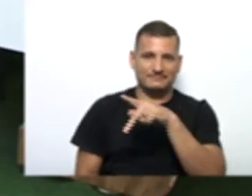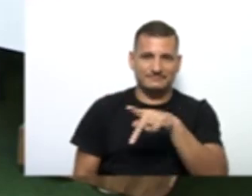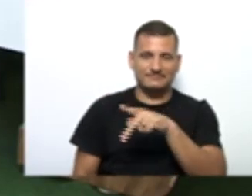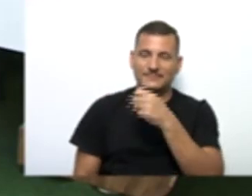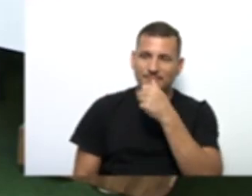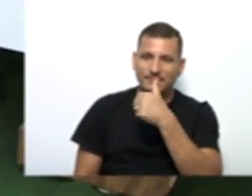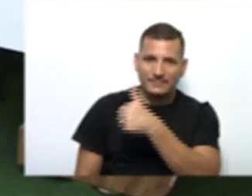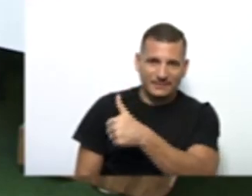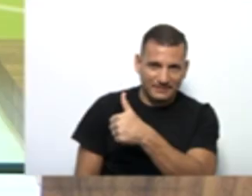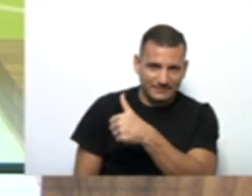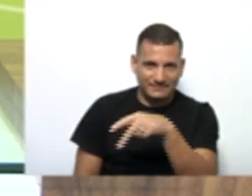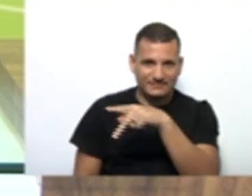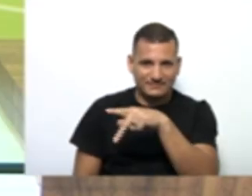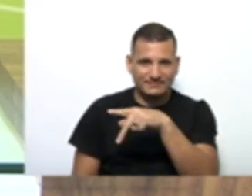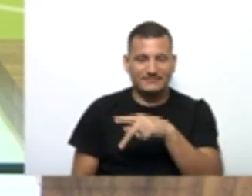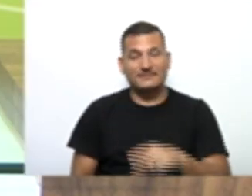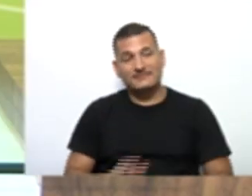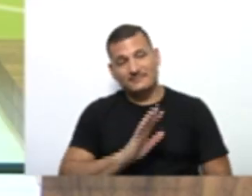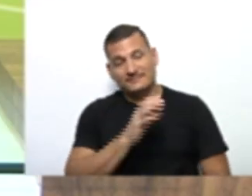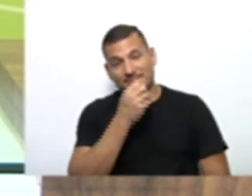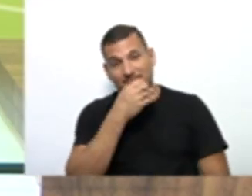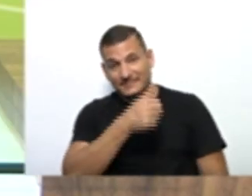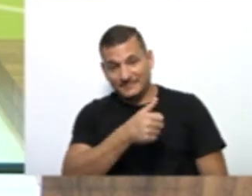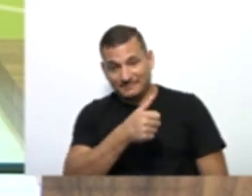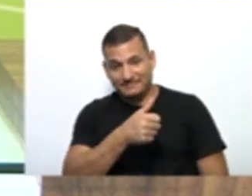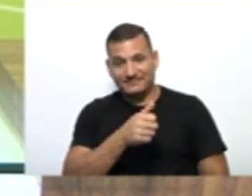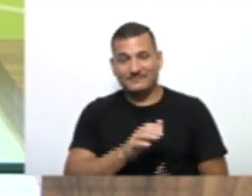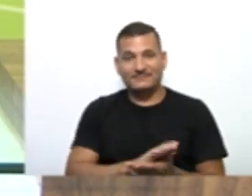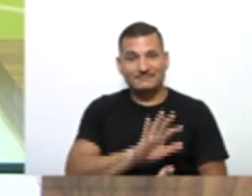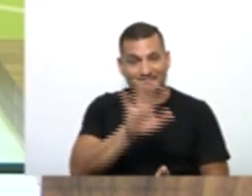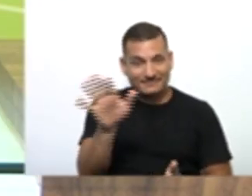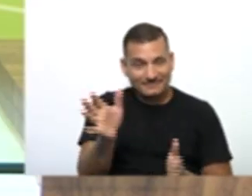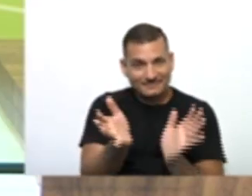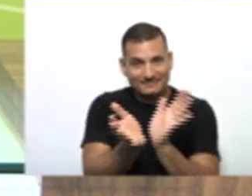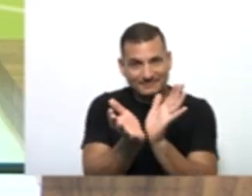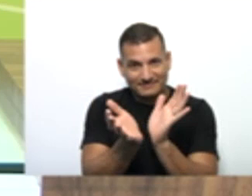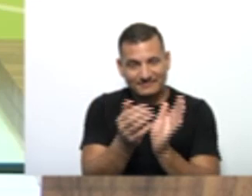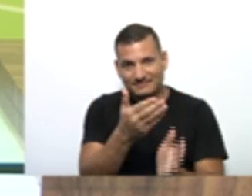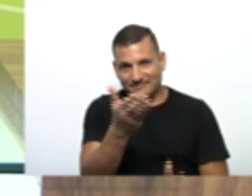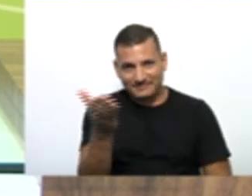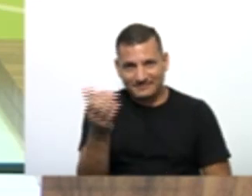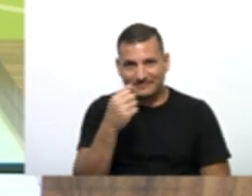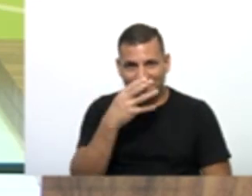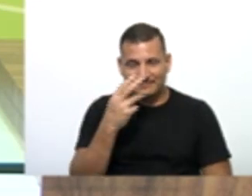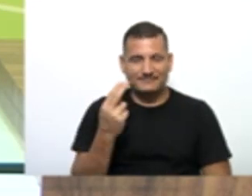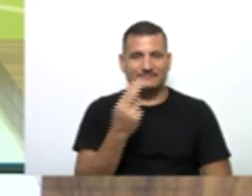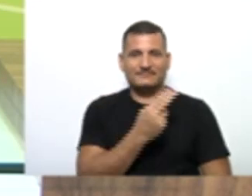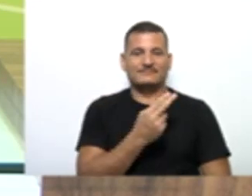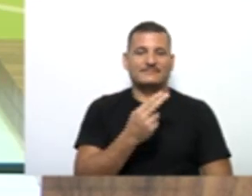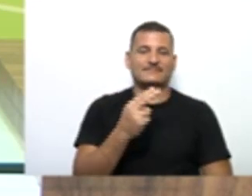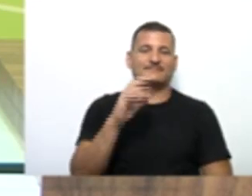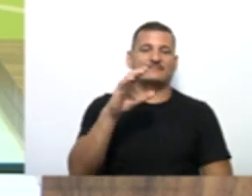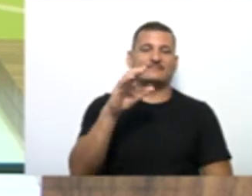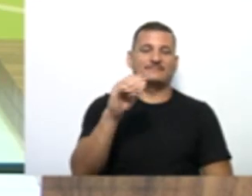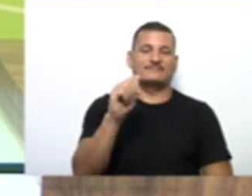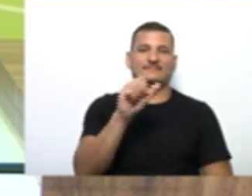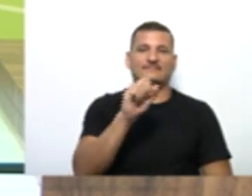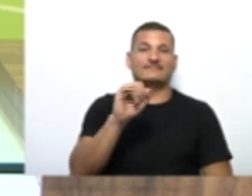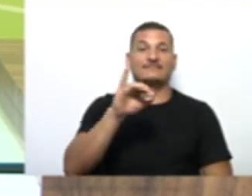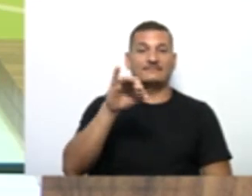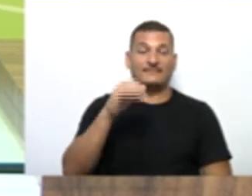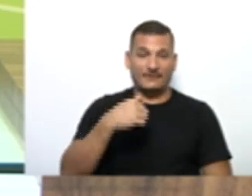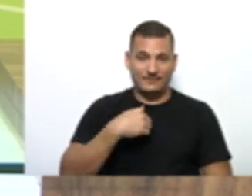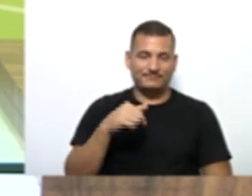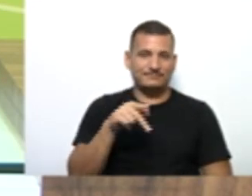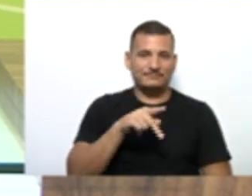professor Cássio, tudo bem? Olá, professora Anabela, tudo bem? Olá, turma, tudo bem? Eu sou o professor Cássio e irei auxiliar a professora Anabela